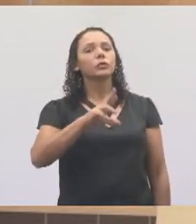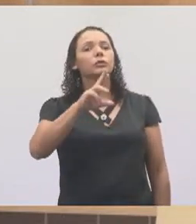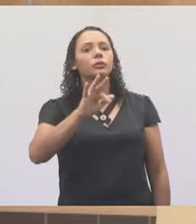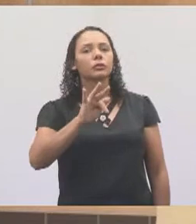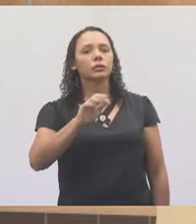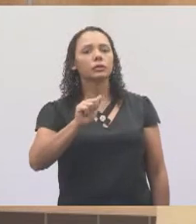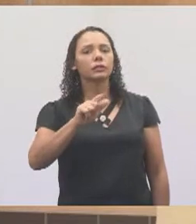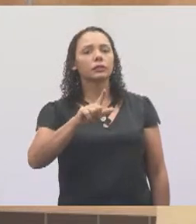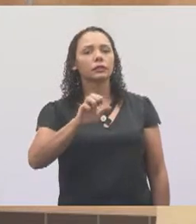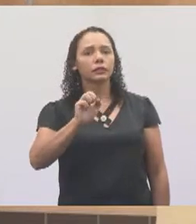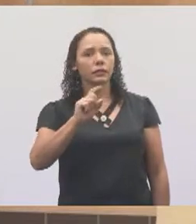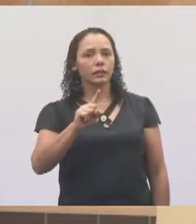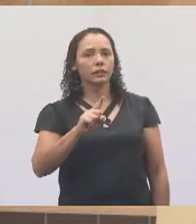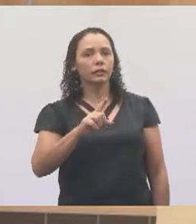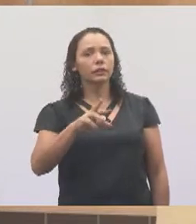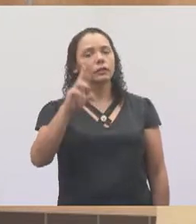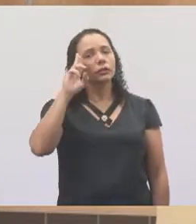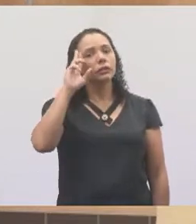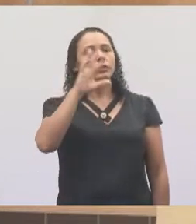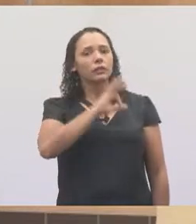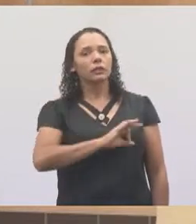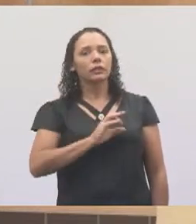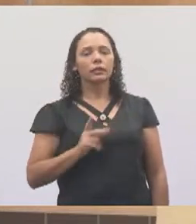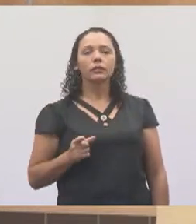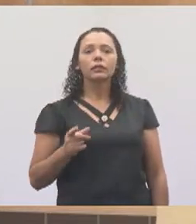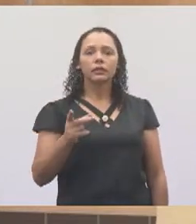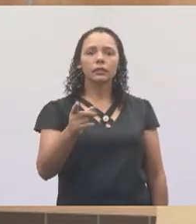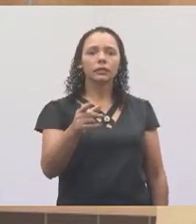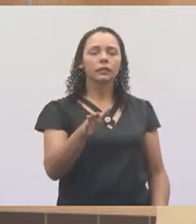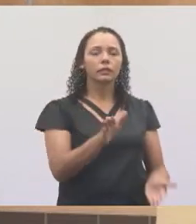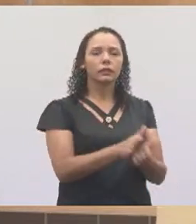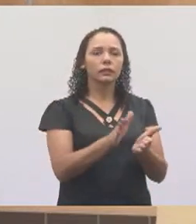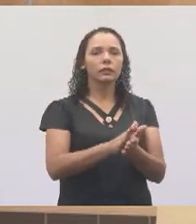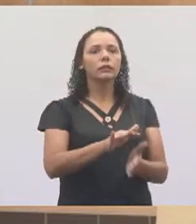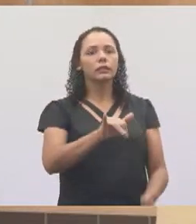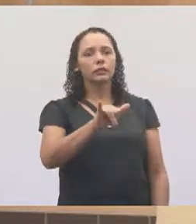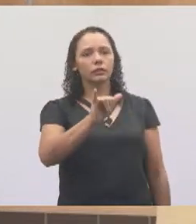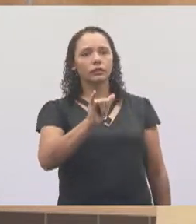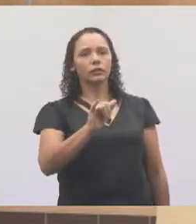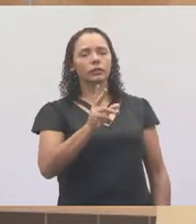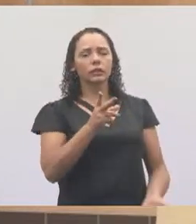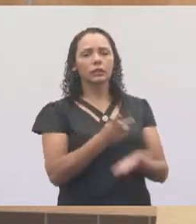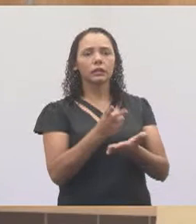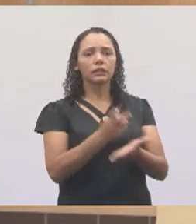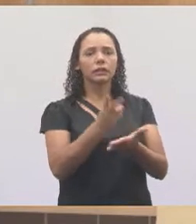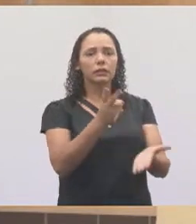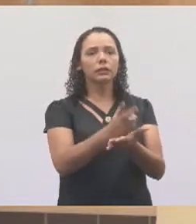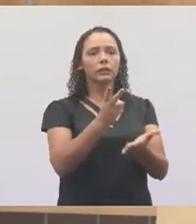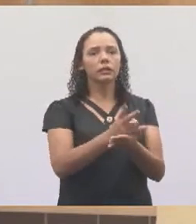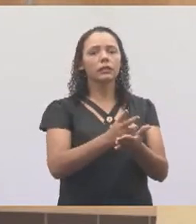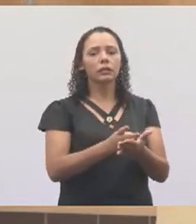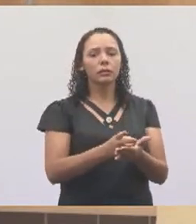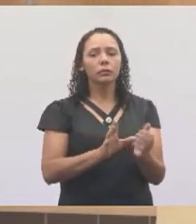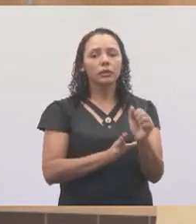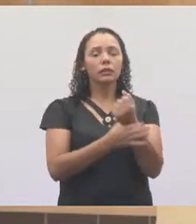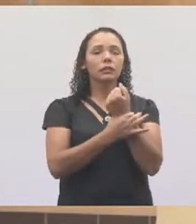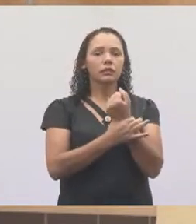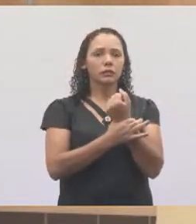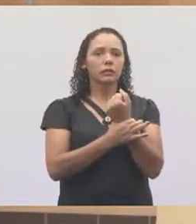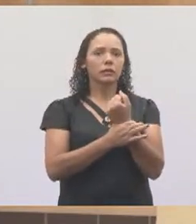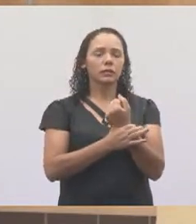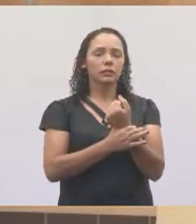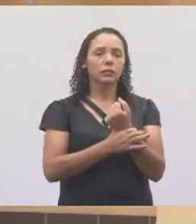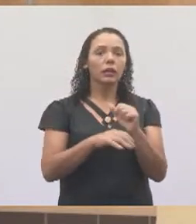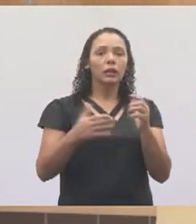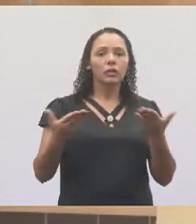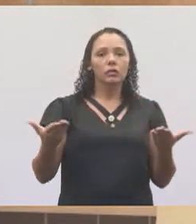nosso delegado eterno da nossa cidade, que mantém sempre aí a nossa segurança aqui na terra. E aonde ele